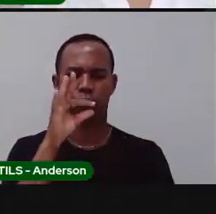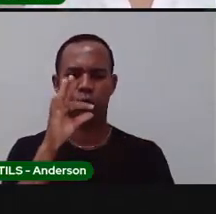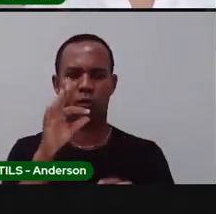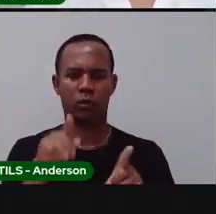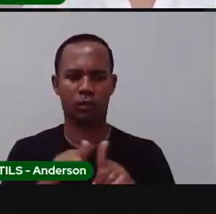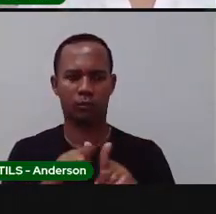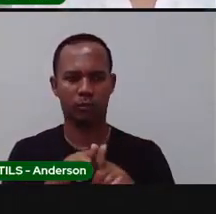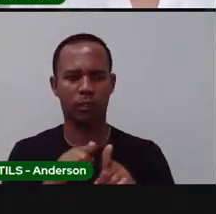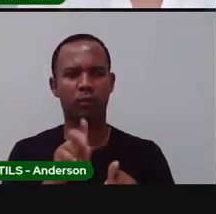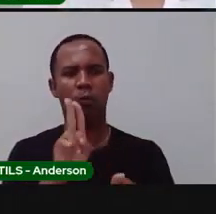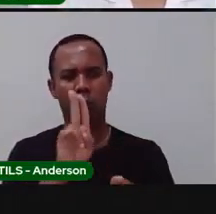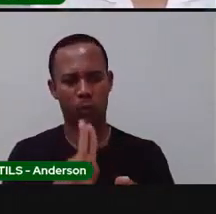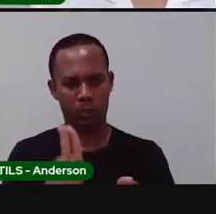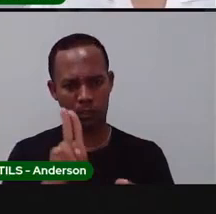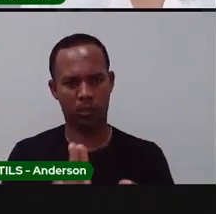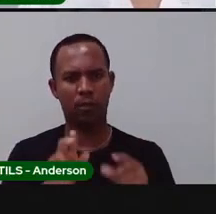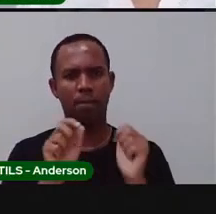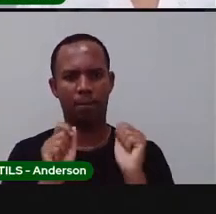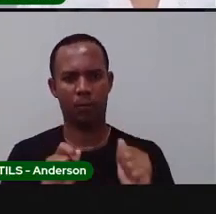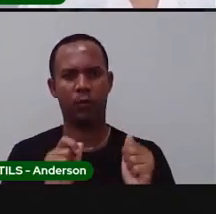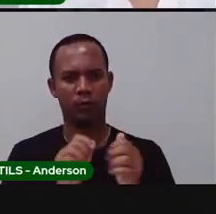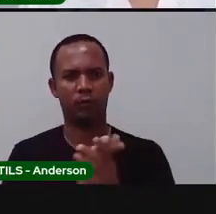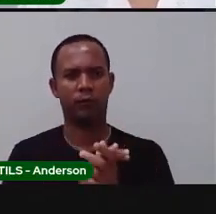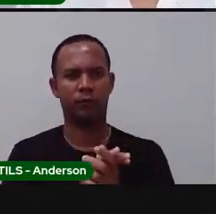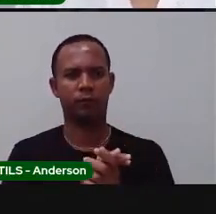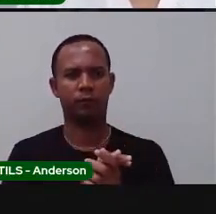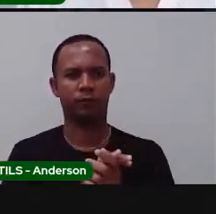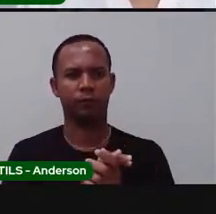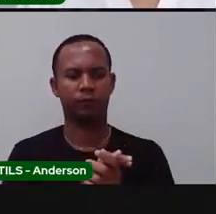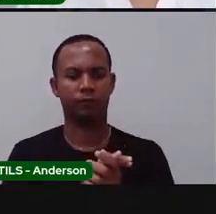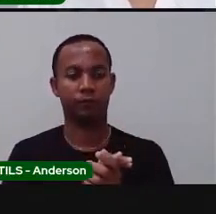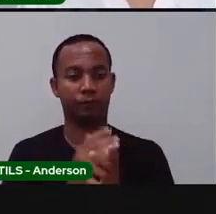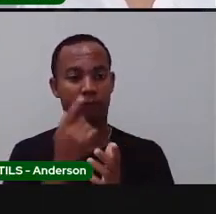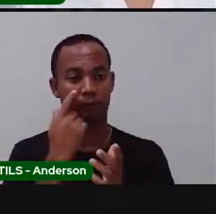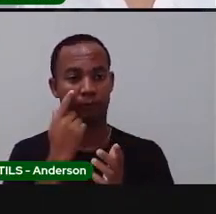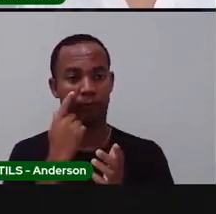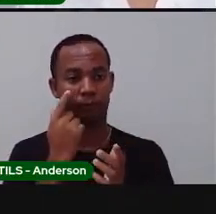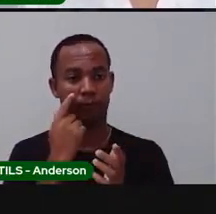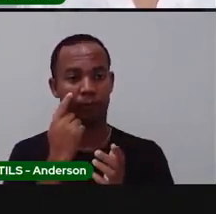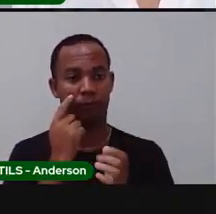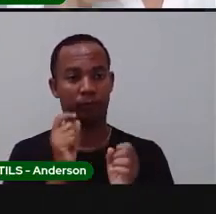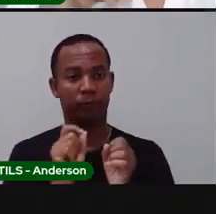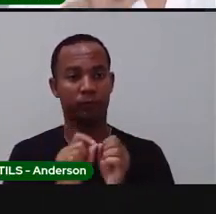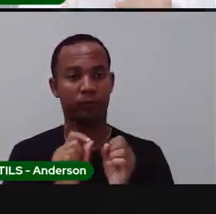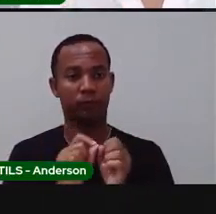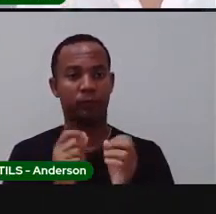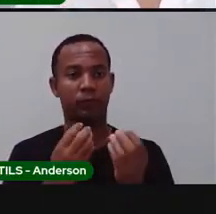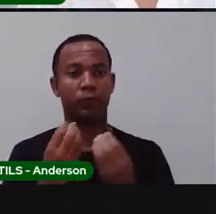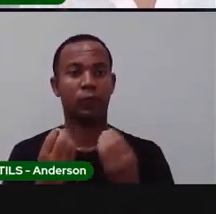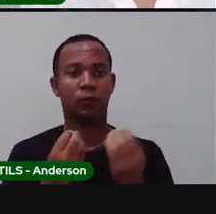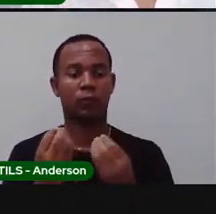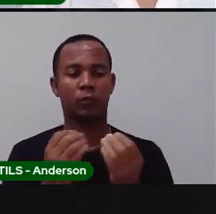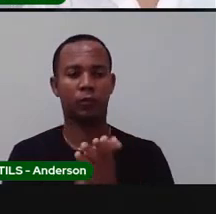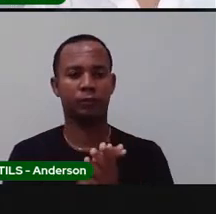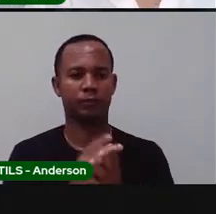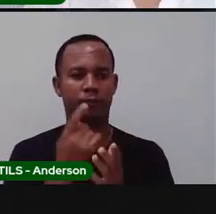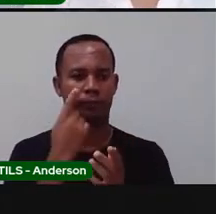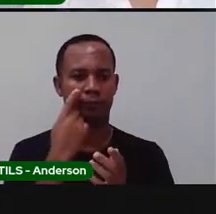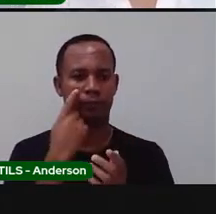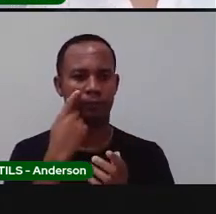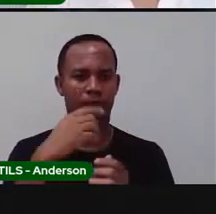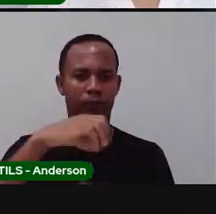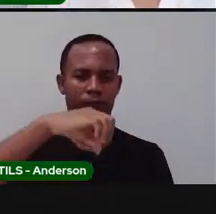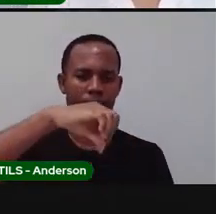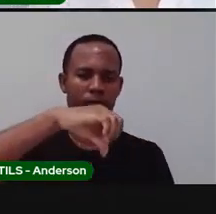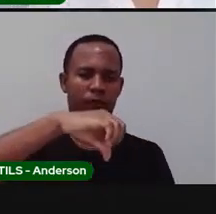na metade com a tesoura sem ponta. Então, vamos lá. Eu vou fazer o seguinte com vocês. É 90, né? Aí a gente